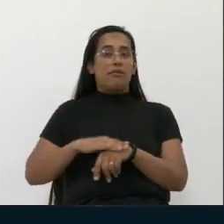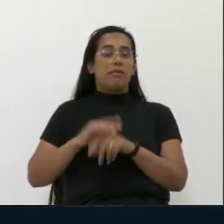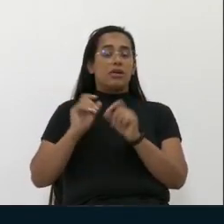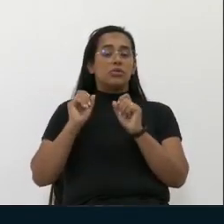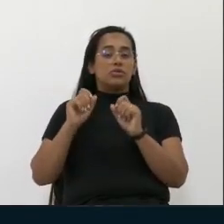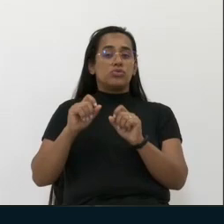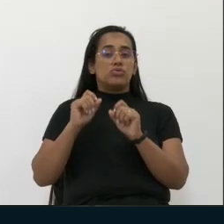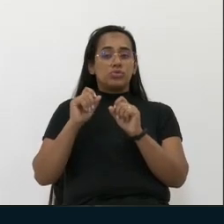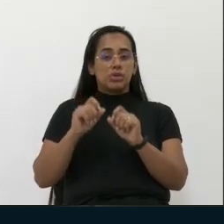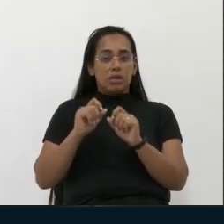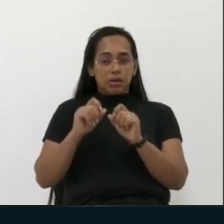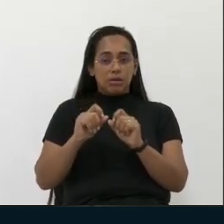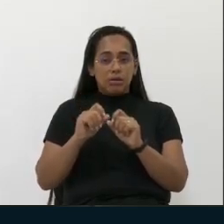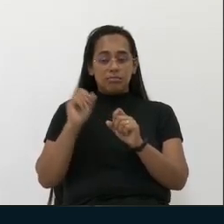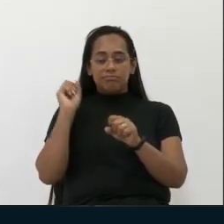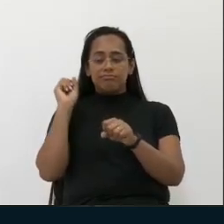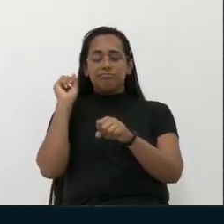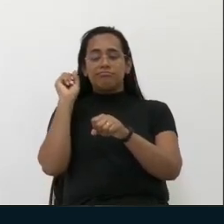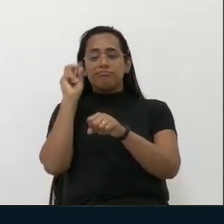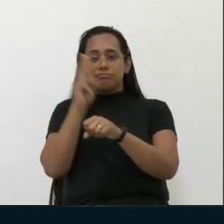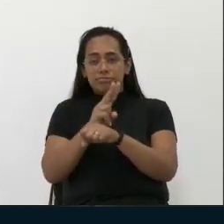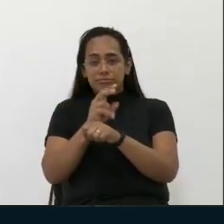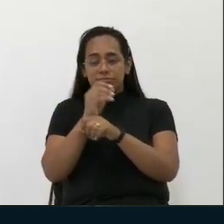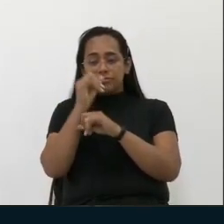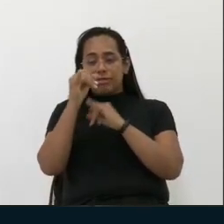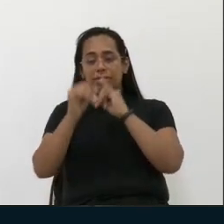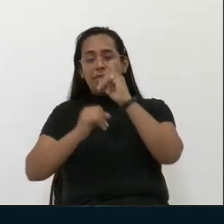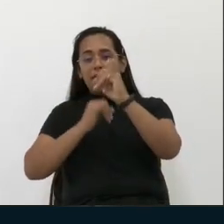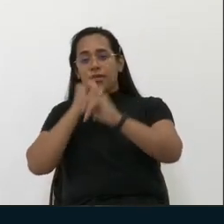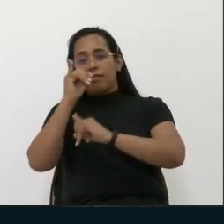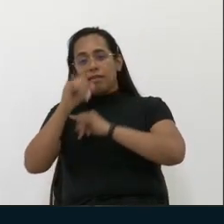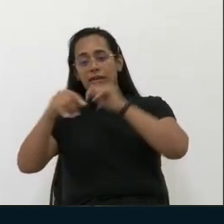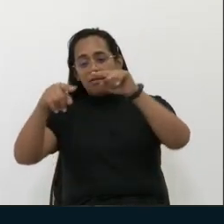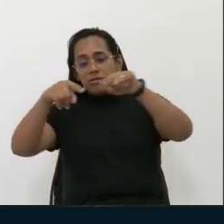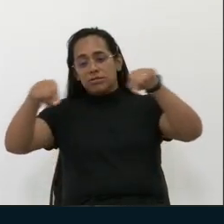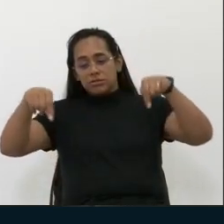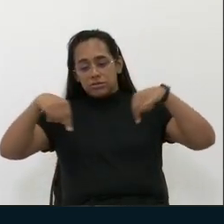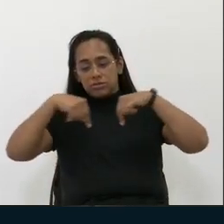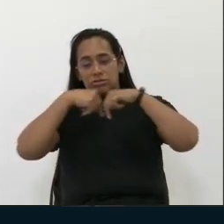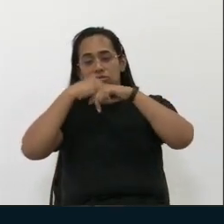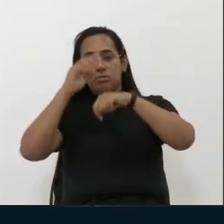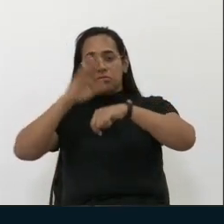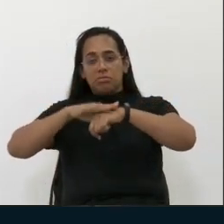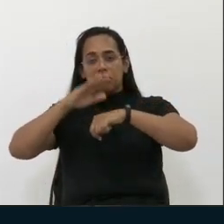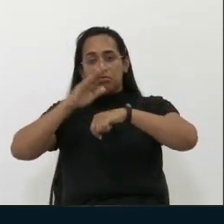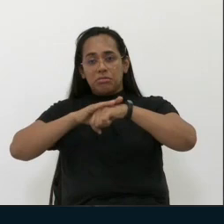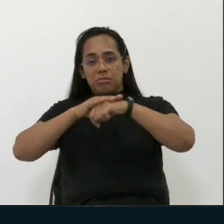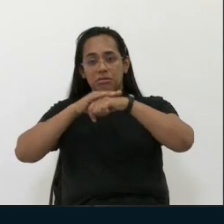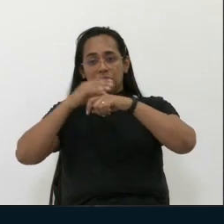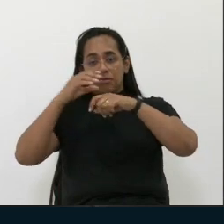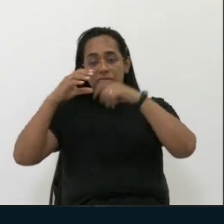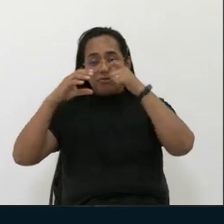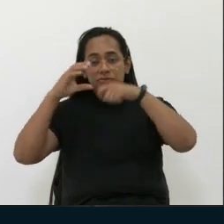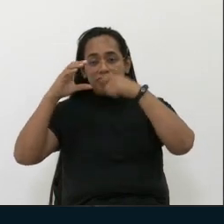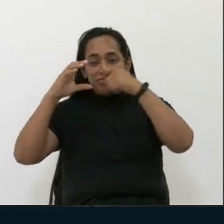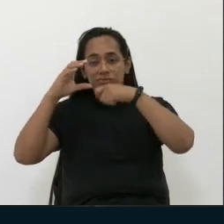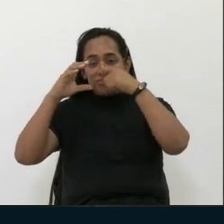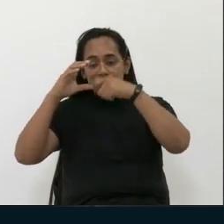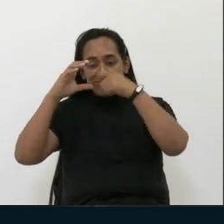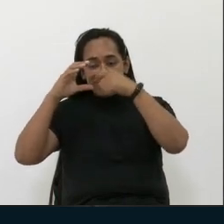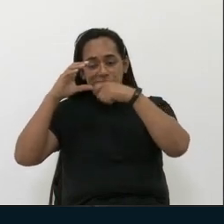internet, no estúdio, fazendo vídeo, inclusive o vídeo de boa qualidade, e